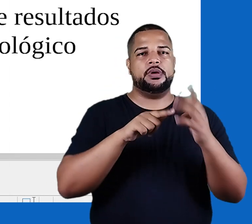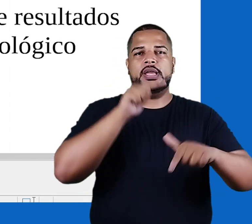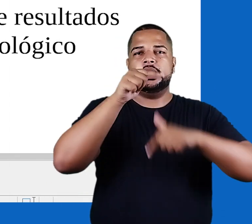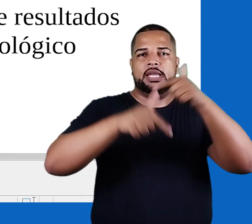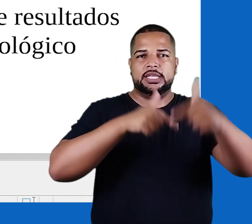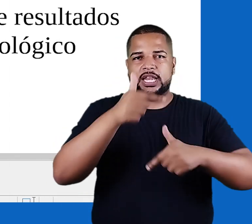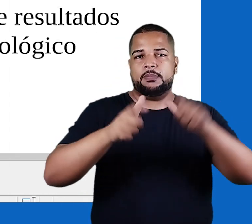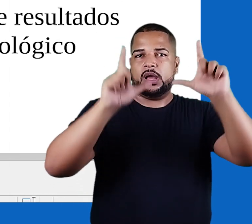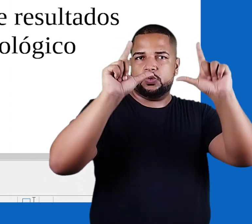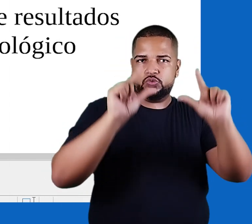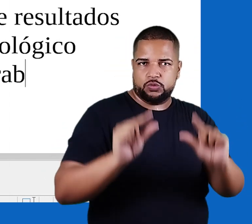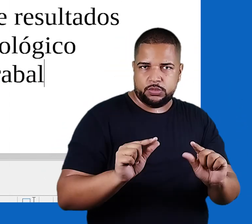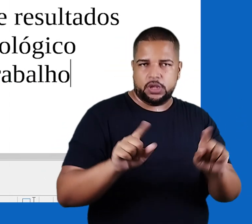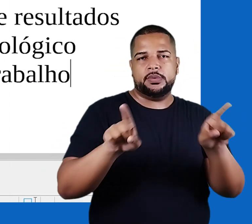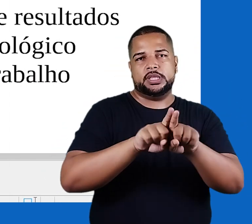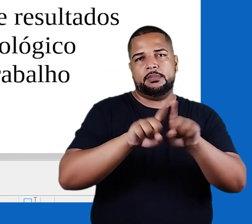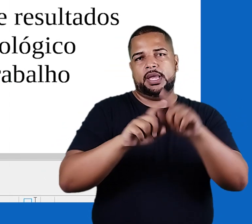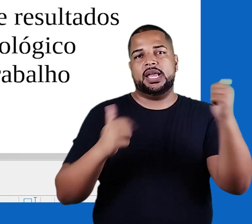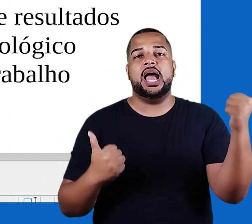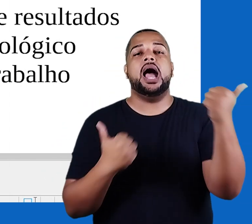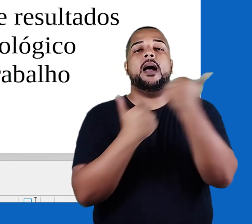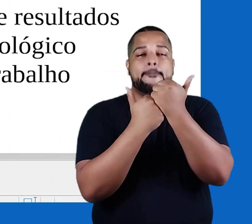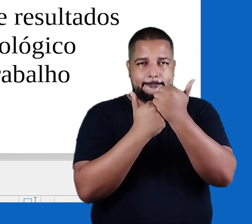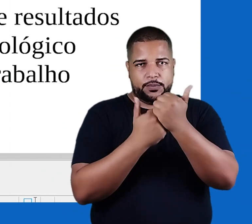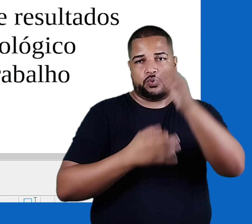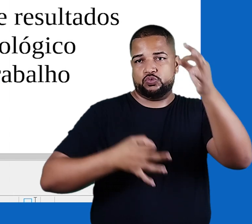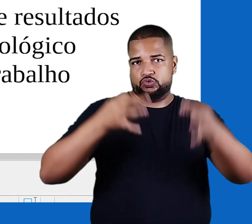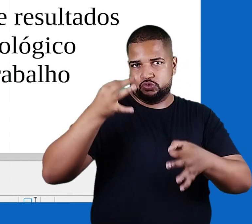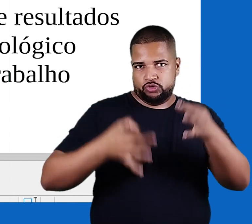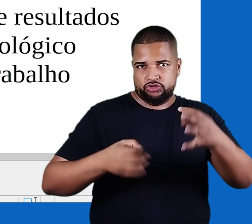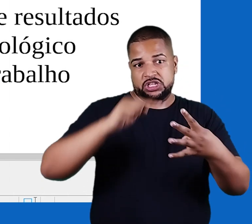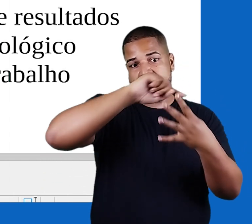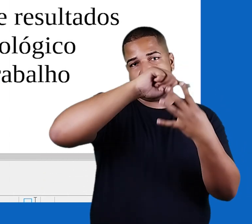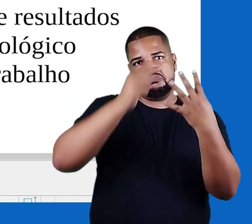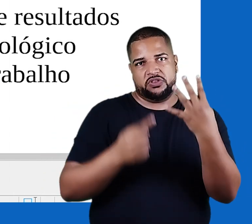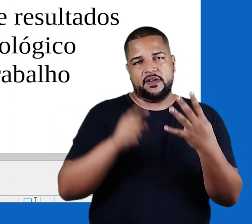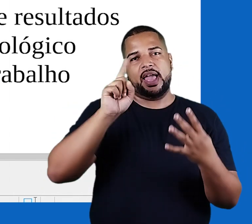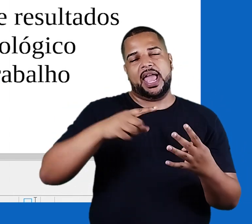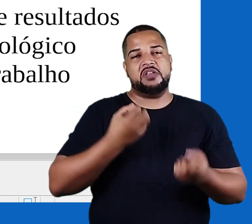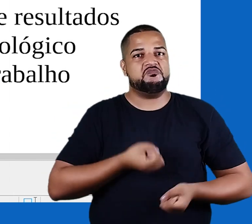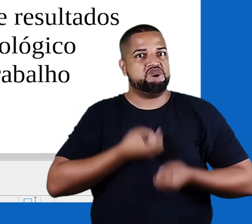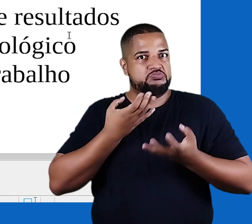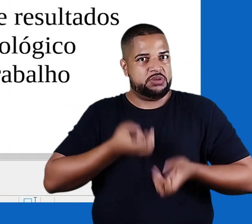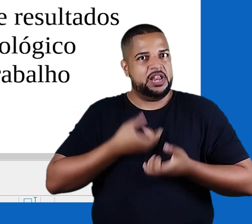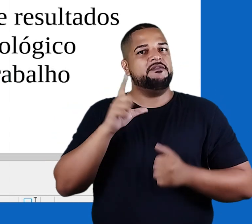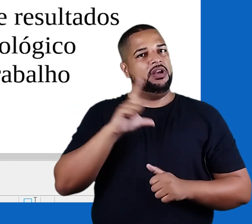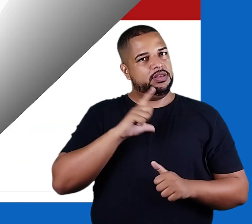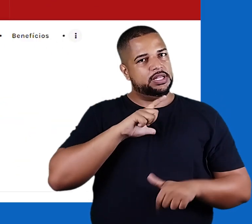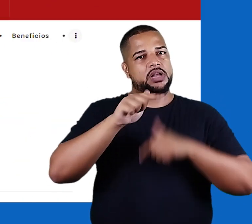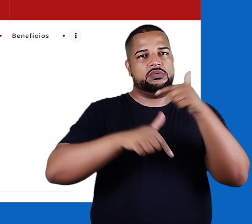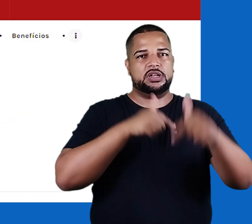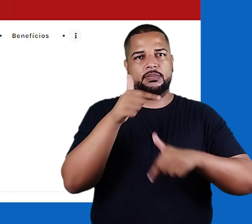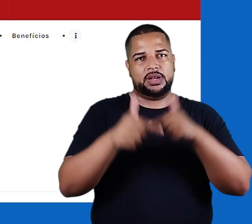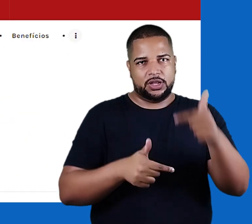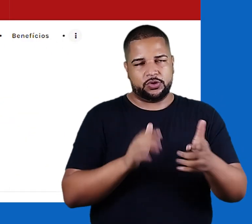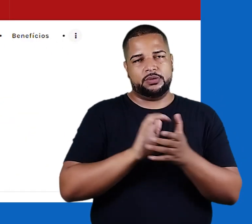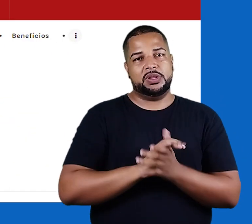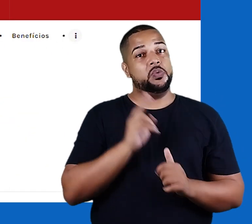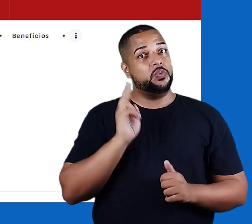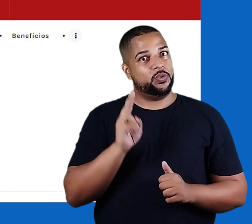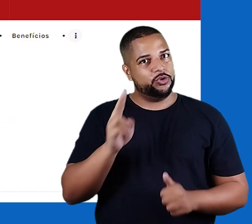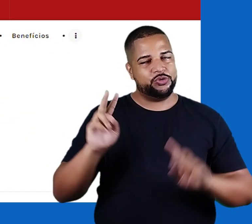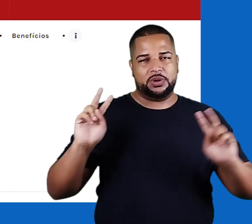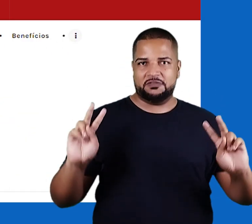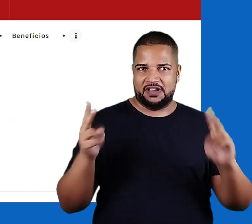odontológico, redução da jornada de trabalho e assistência jurídica são alguns dos benefícios assegurados. E nesse ritmo